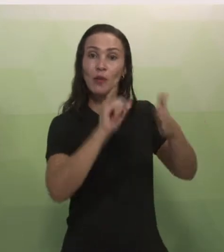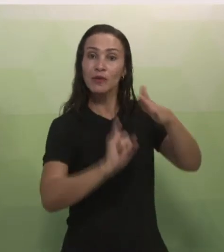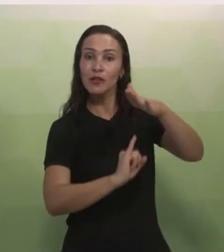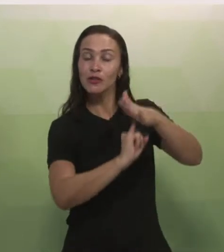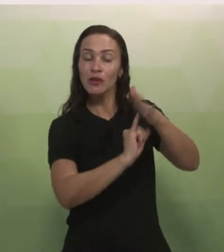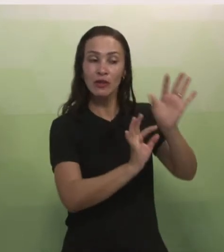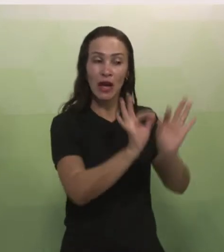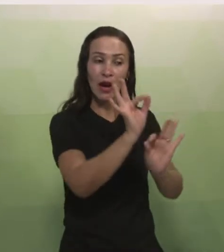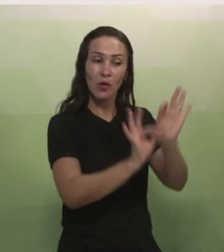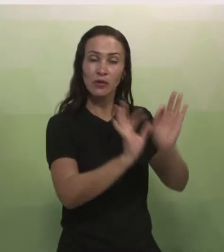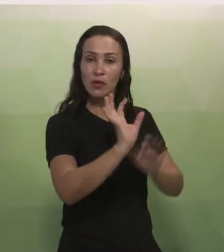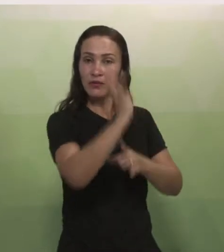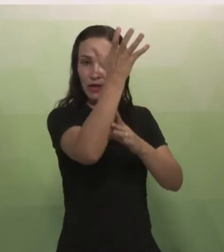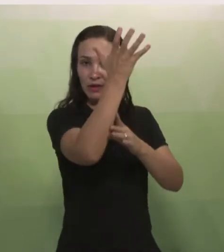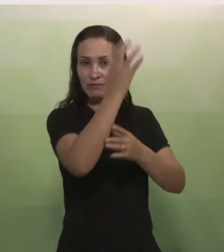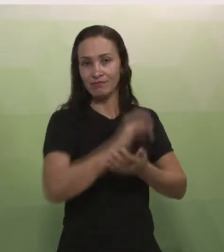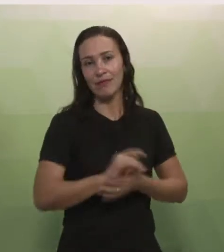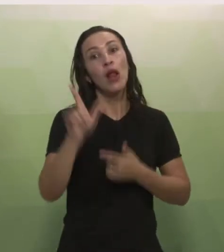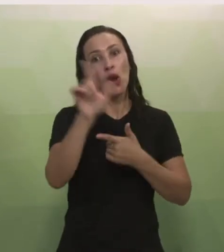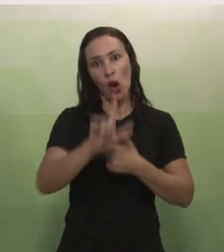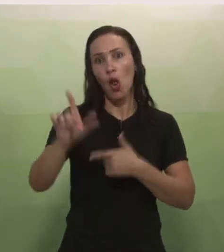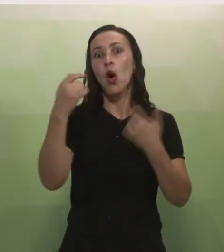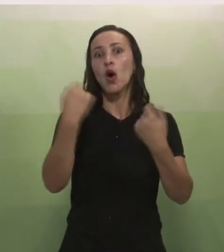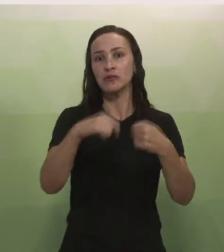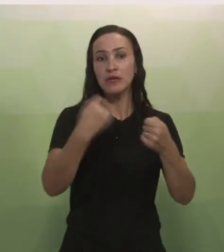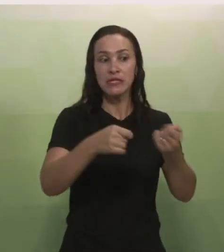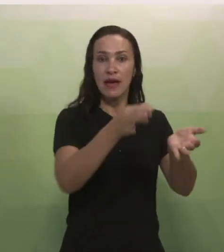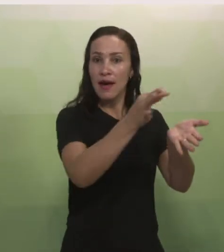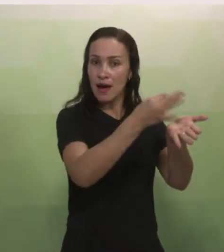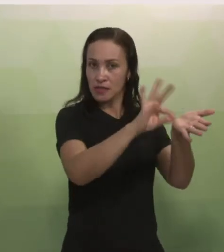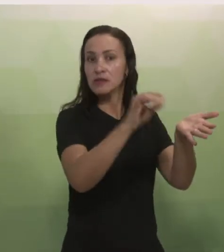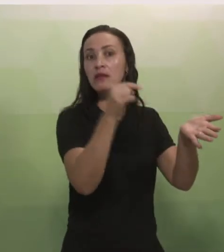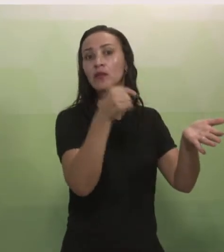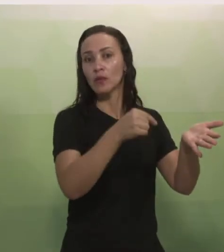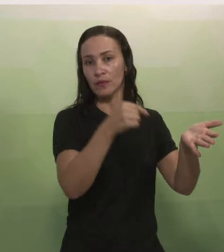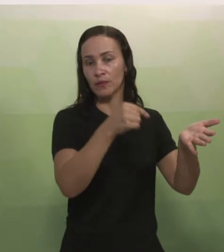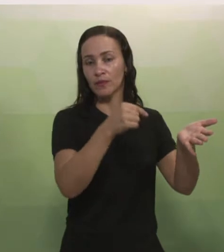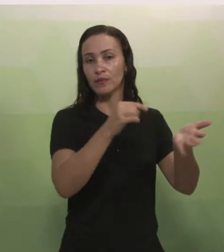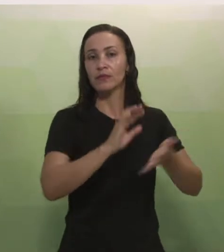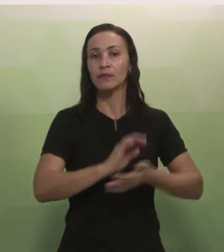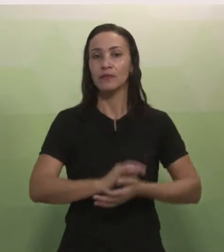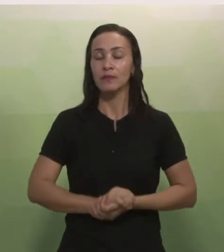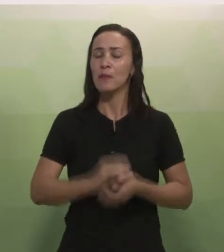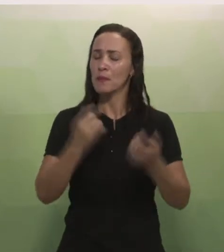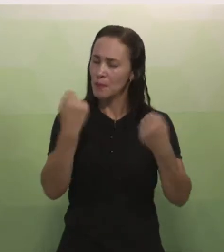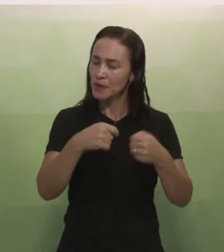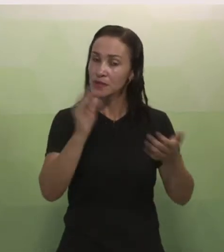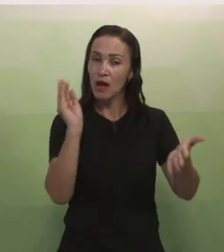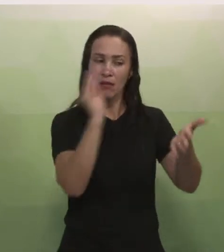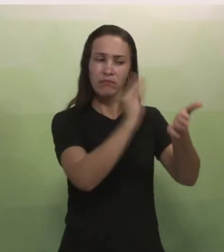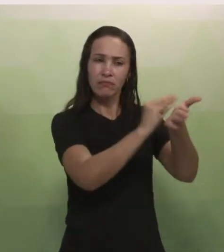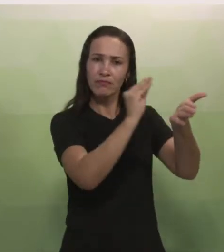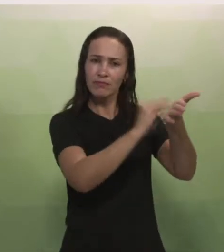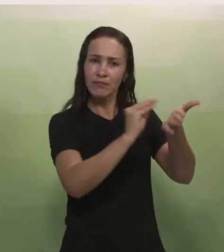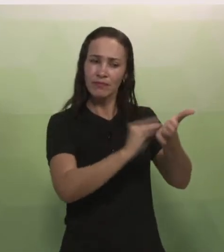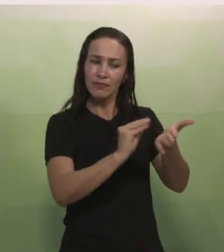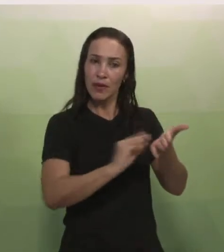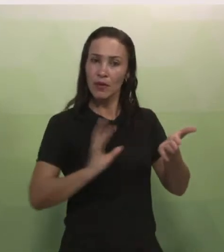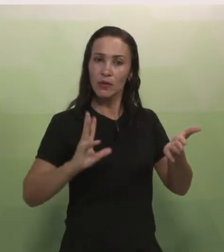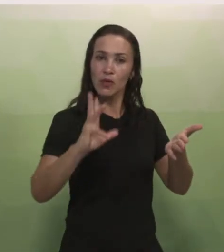instituição promotora e, lógico, a assinatura, né? tem que constar todas